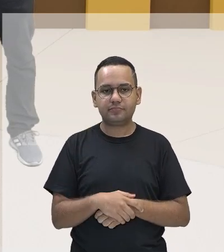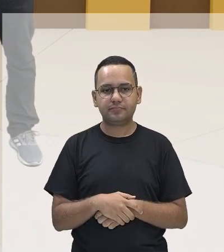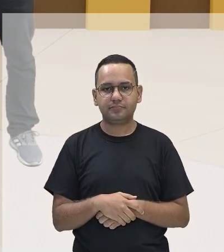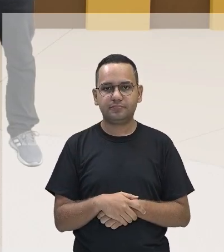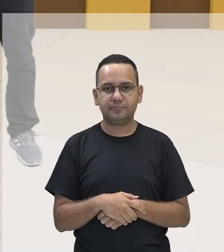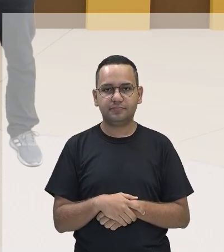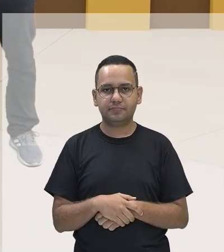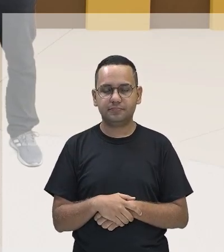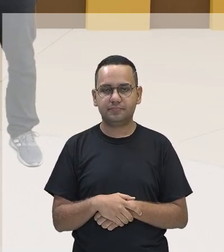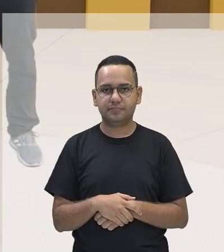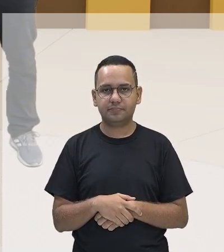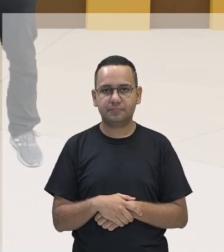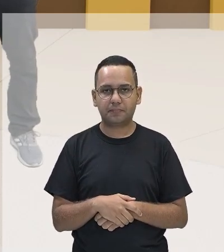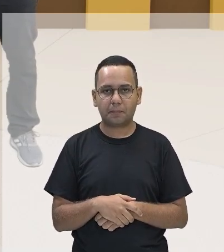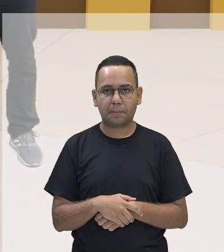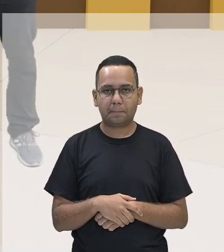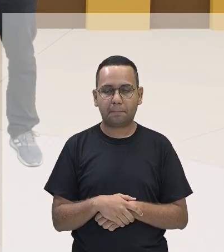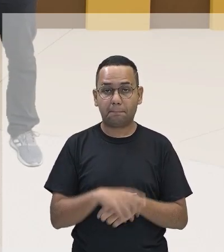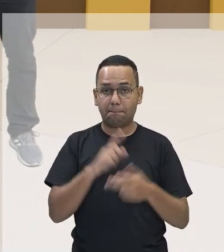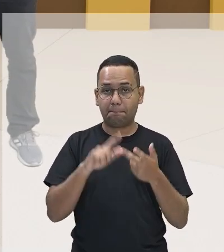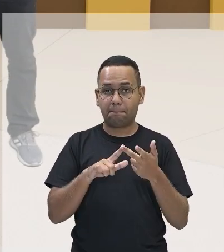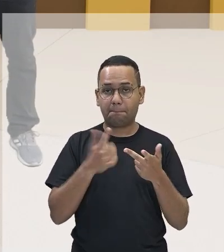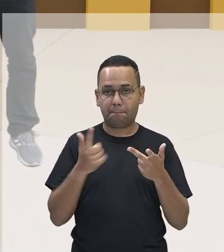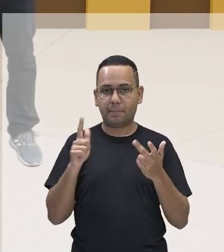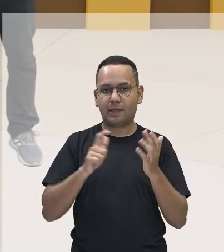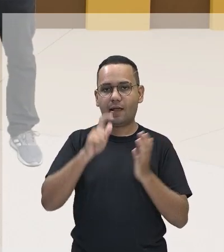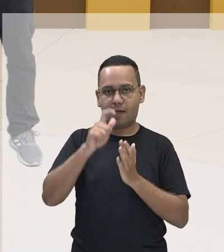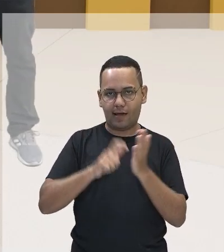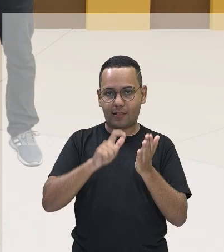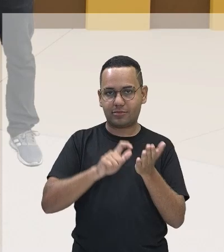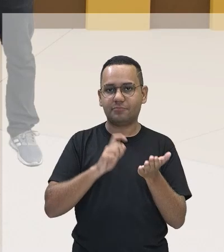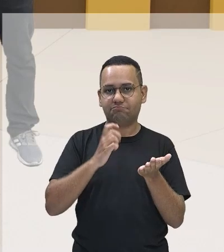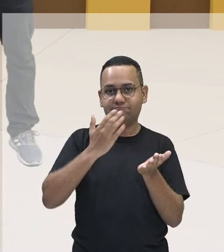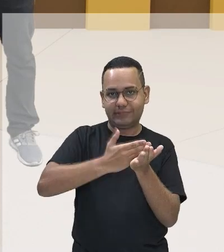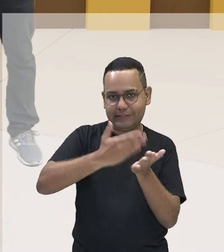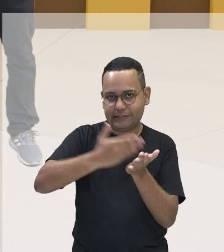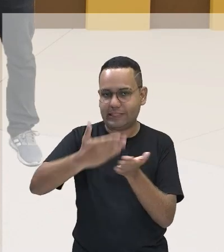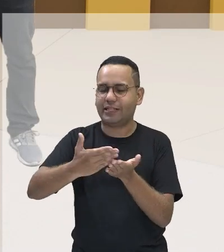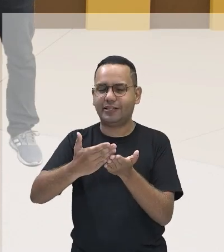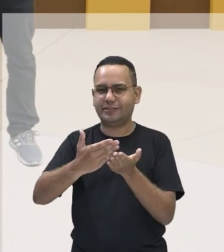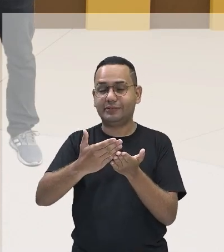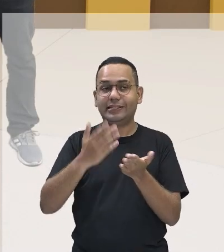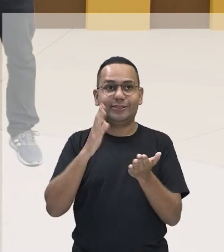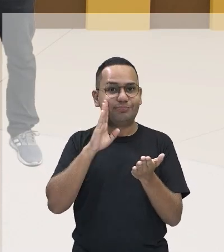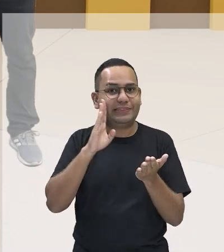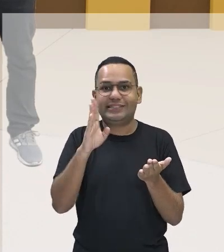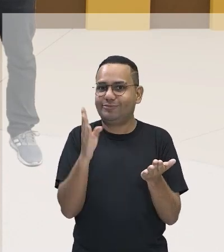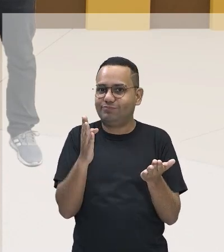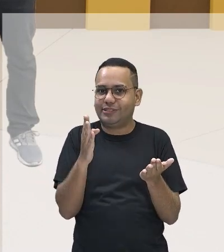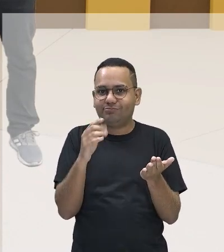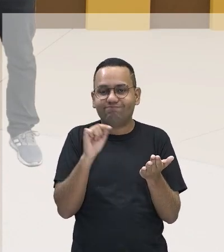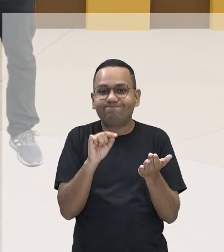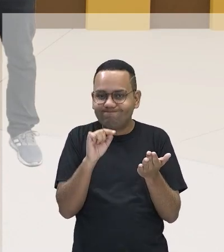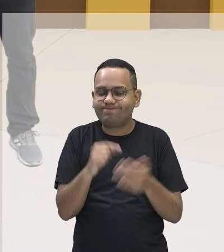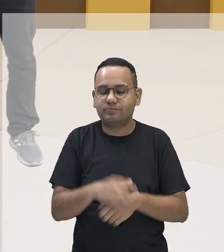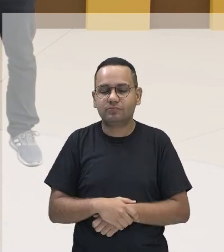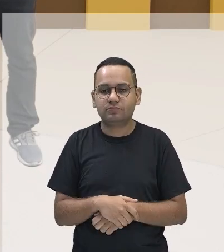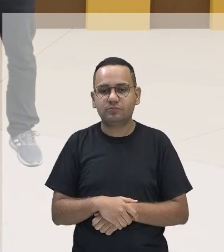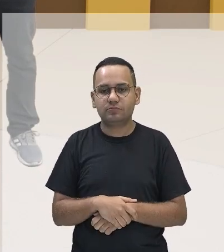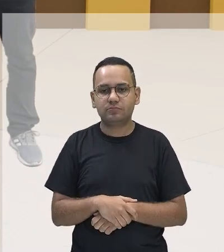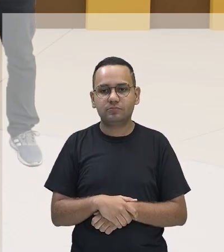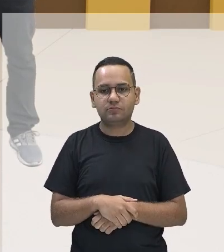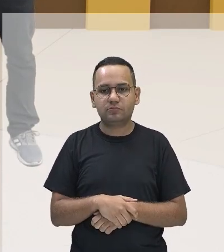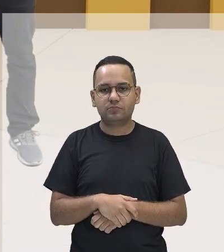viu que os juros do cartão de crédito, né, fica ali em número 1, né? É o que possui, né, a